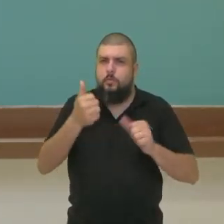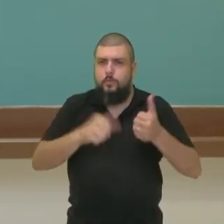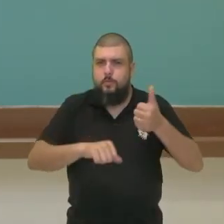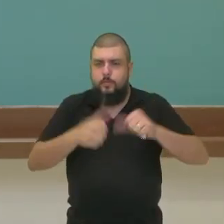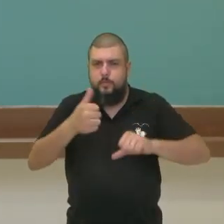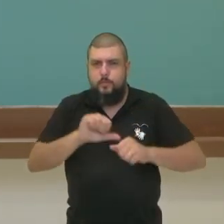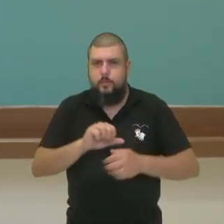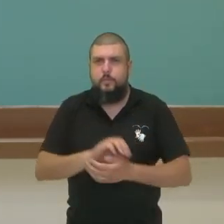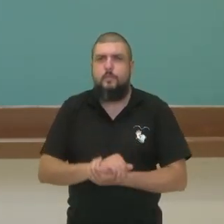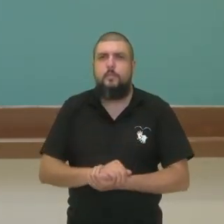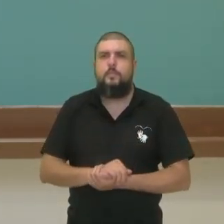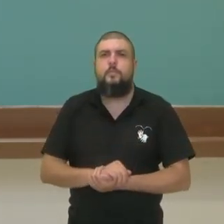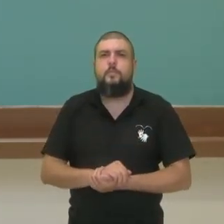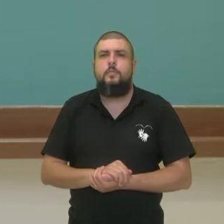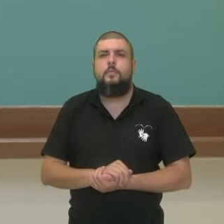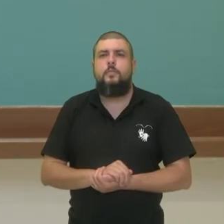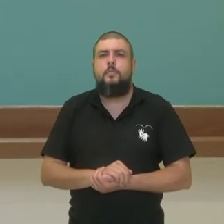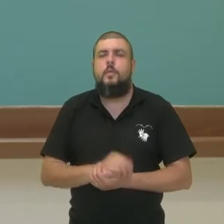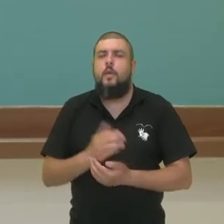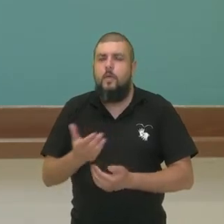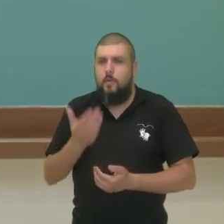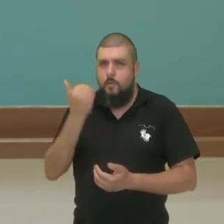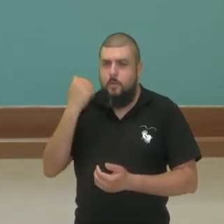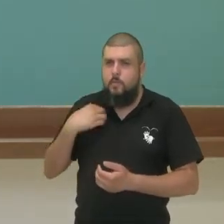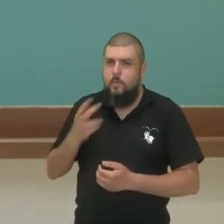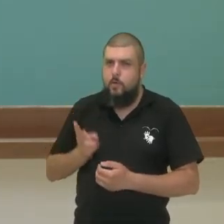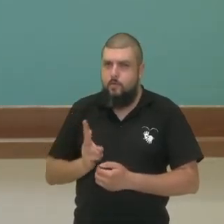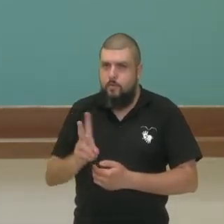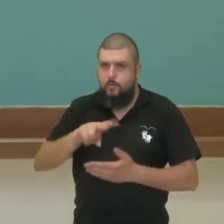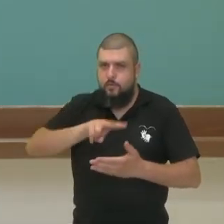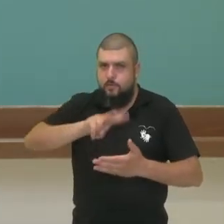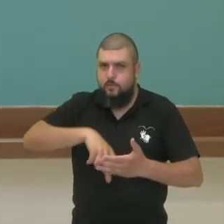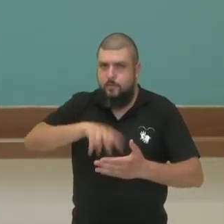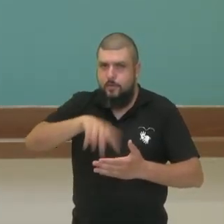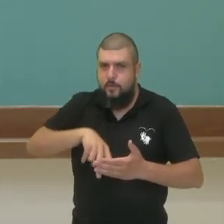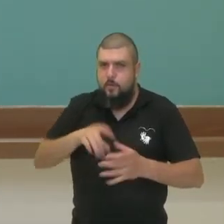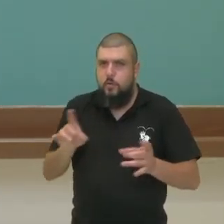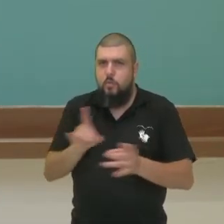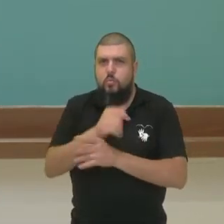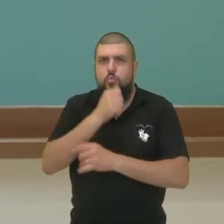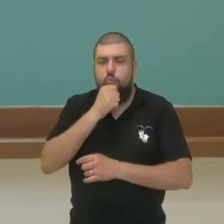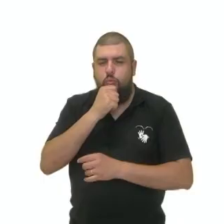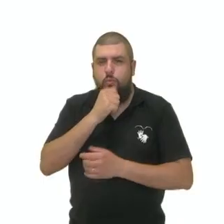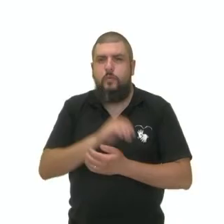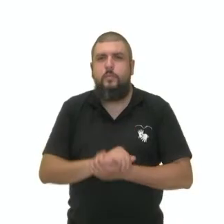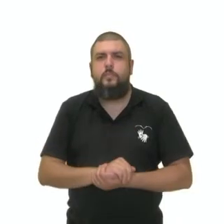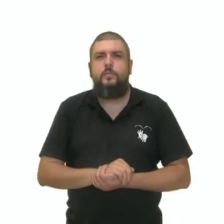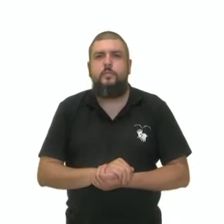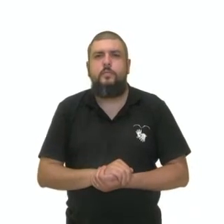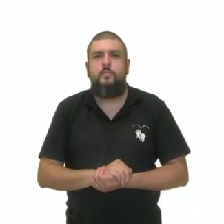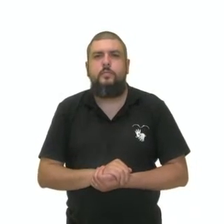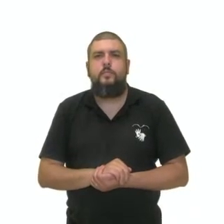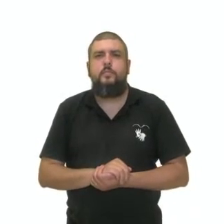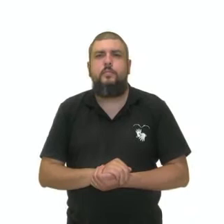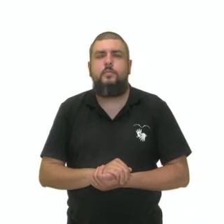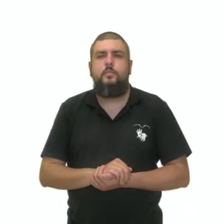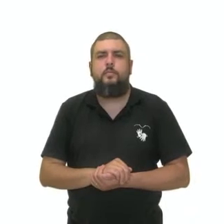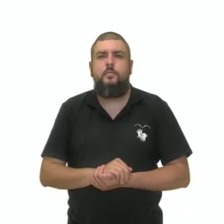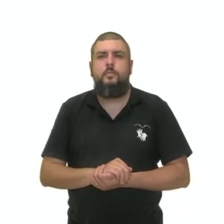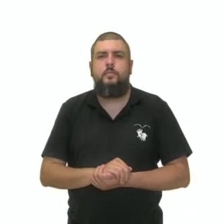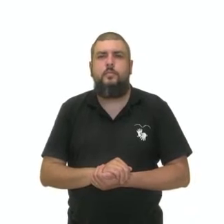lá? Vamos continuar lendo a resenha porque ela não acabou. Vamos lá, bora pro slide.